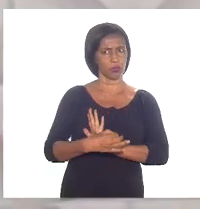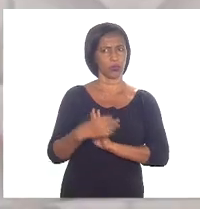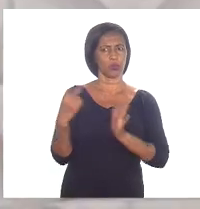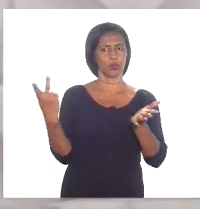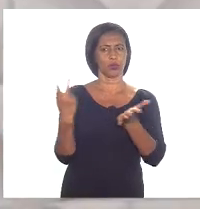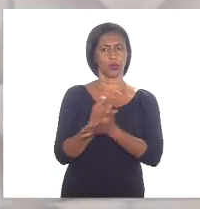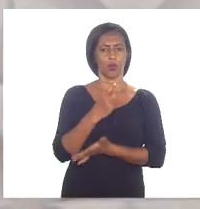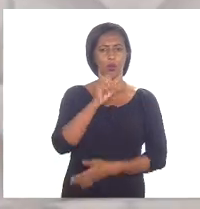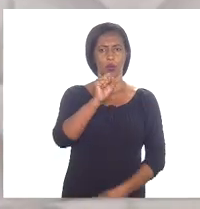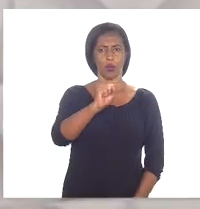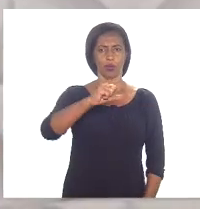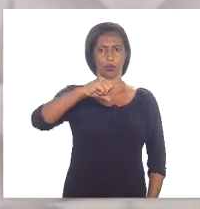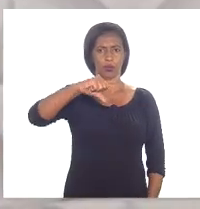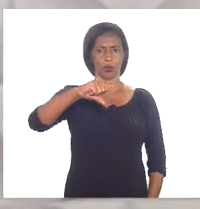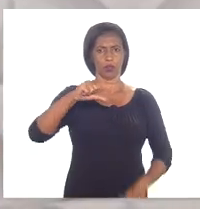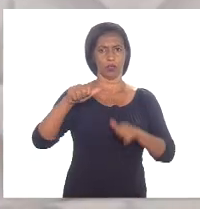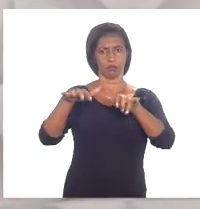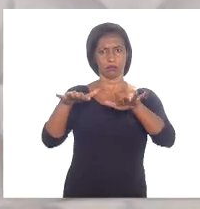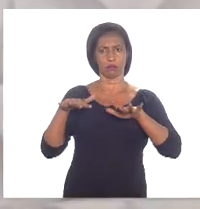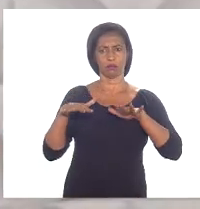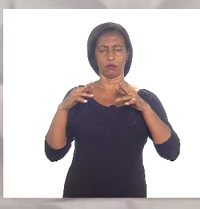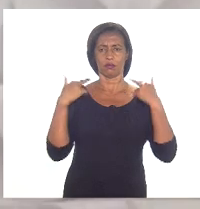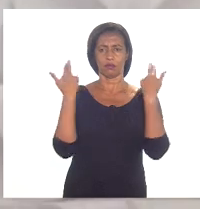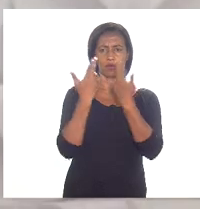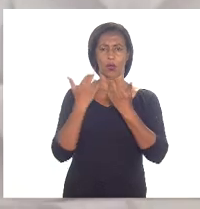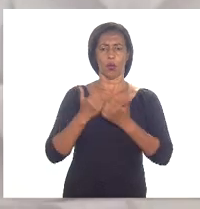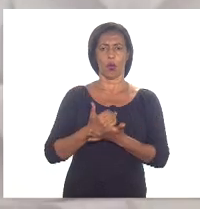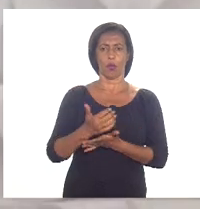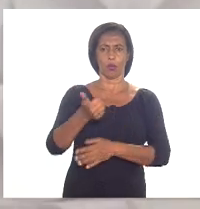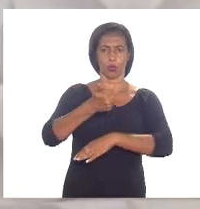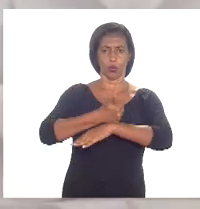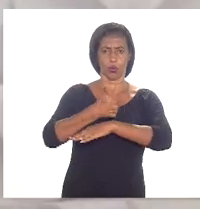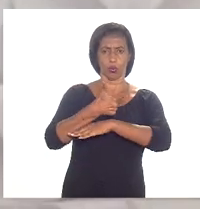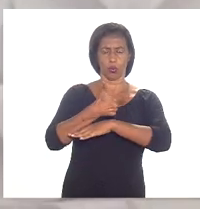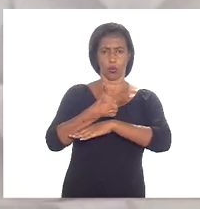na 89ª sessão extraordinária, que, iniciada às 12